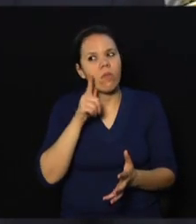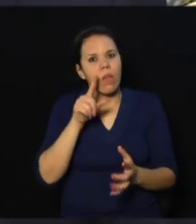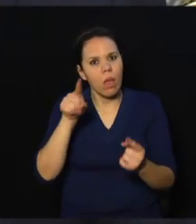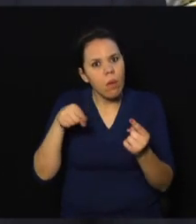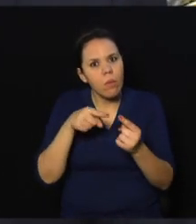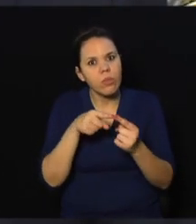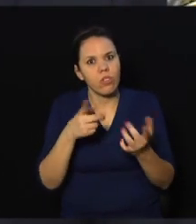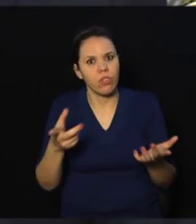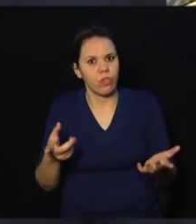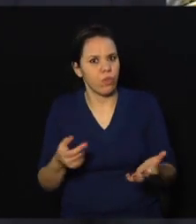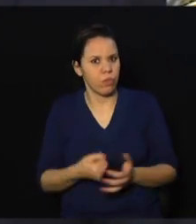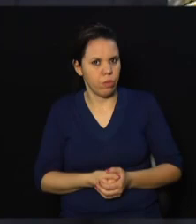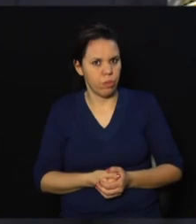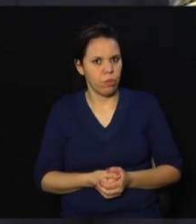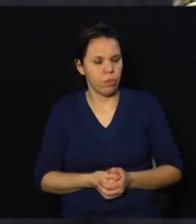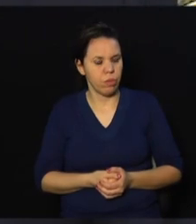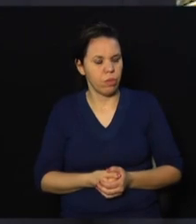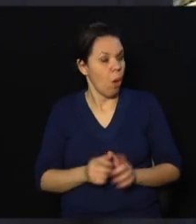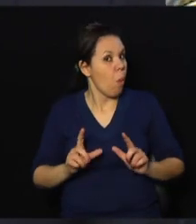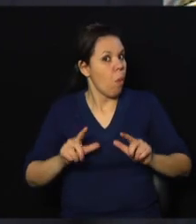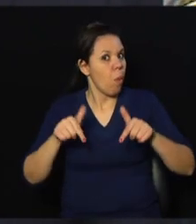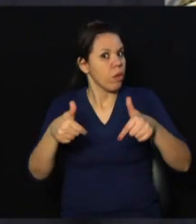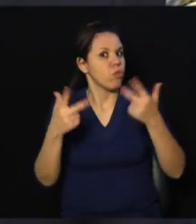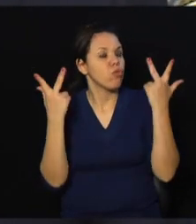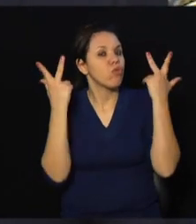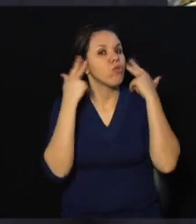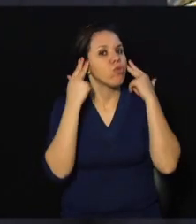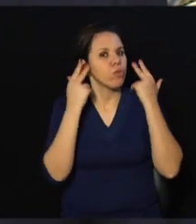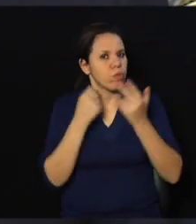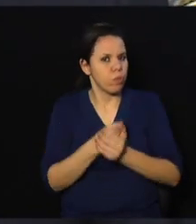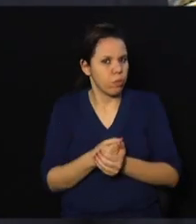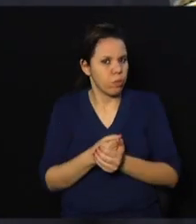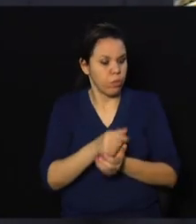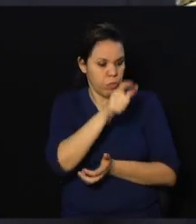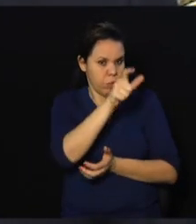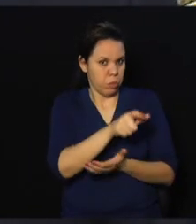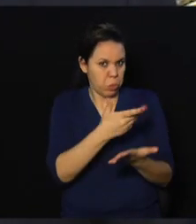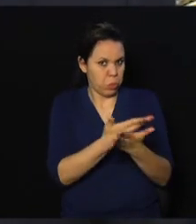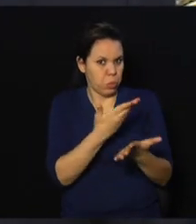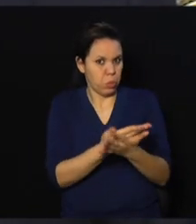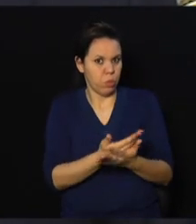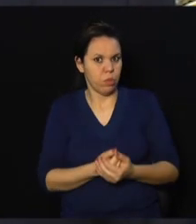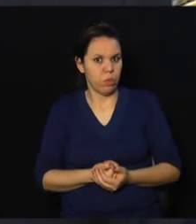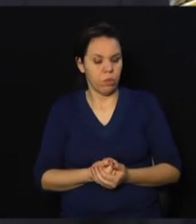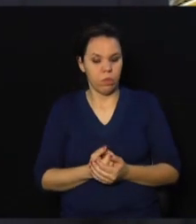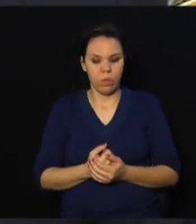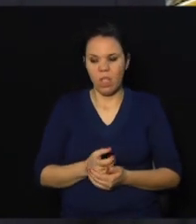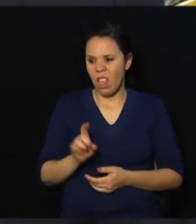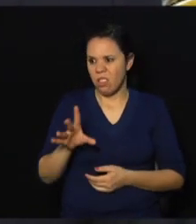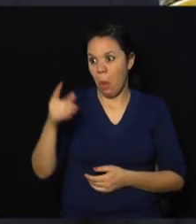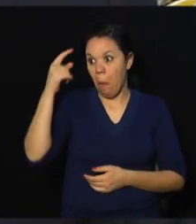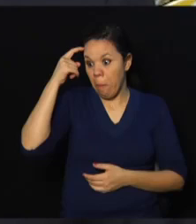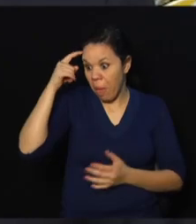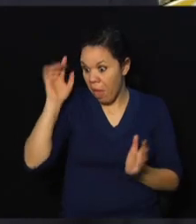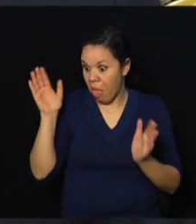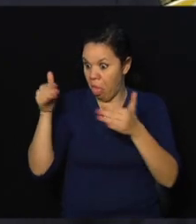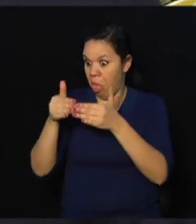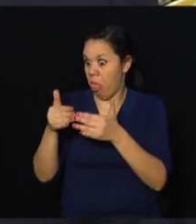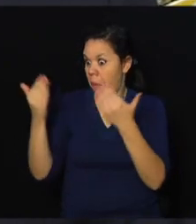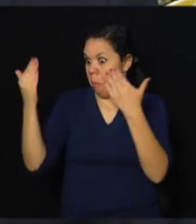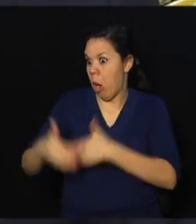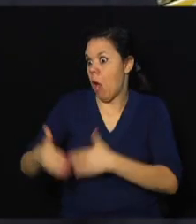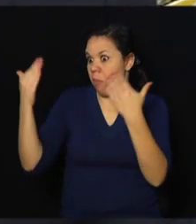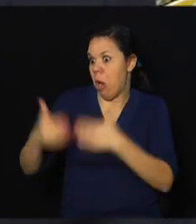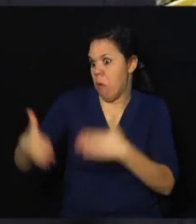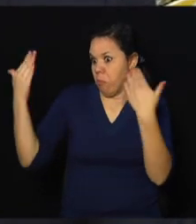assim, vou falar, uma atitude muito comum dos estudantes é olhar para a prova. Eu tenho que fazer a prova. Ficar